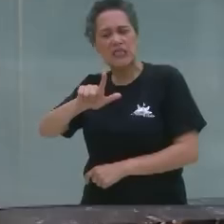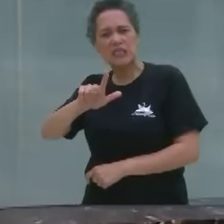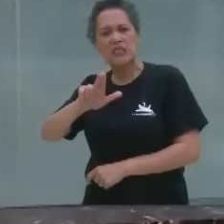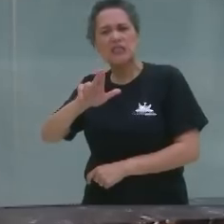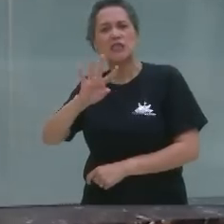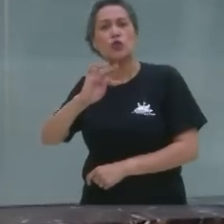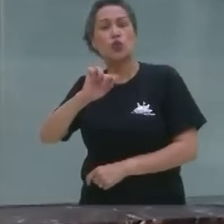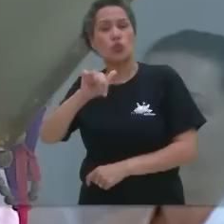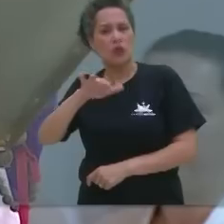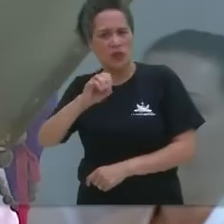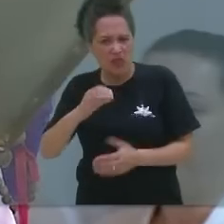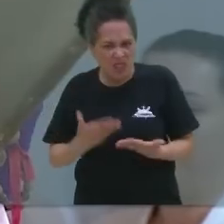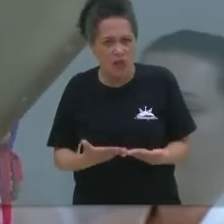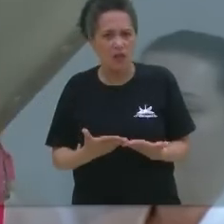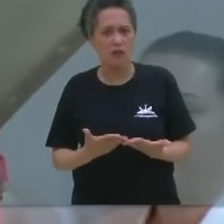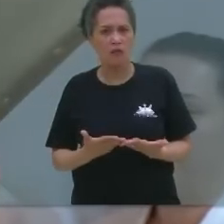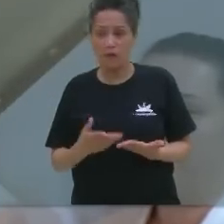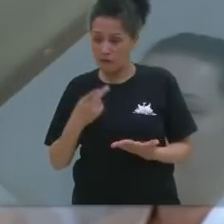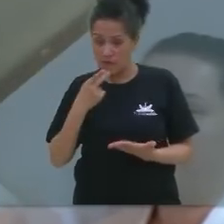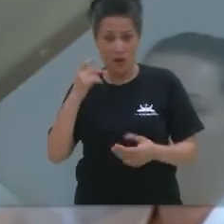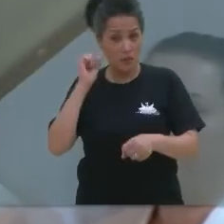chega de bebedeira.